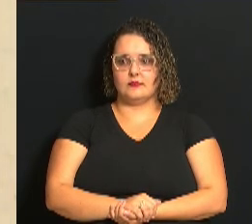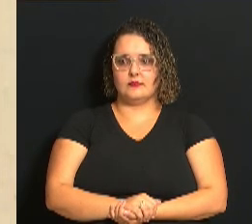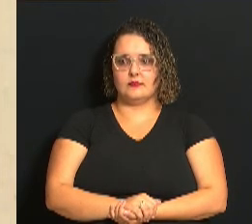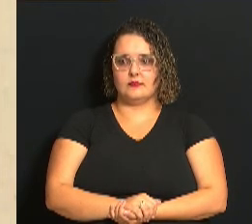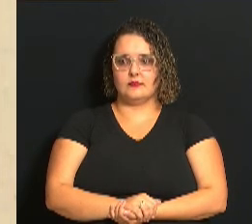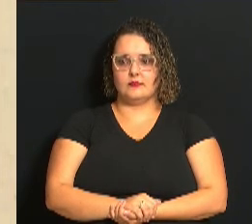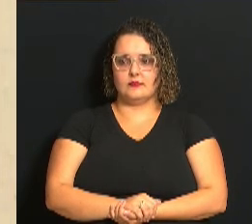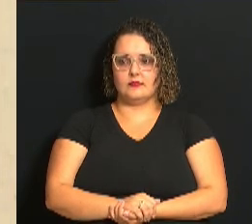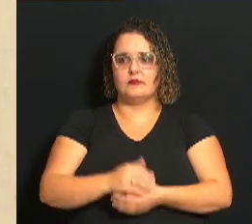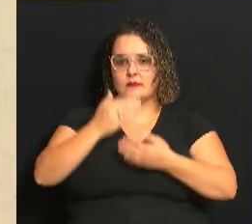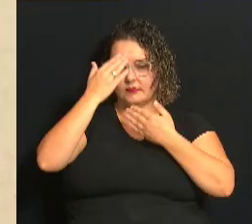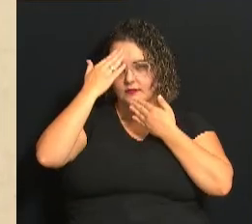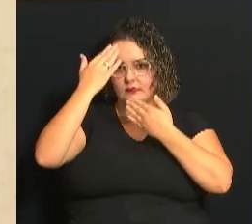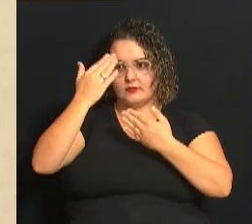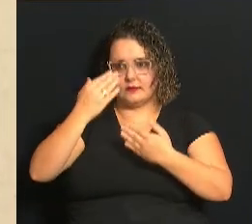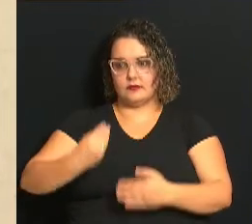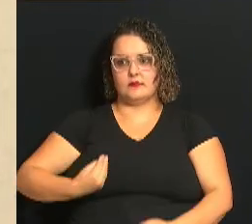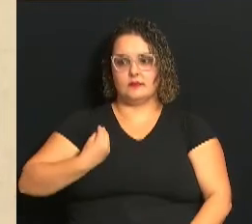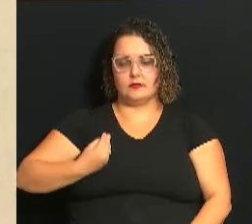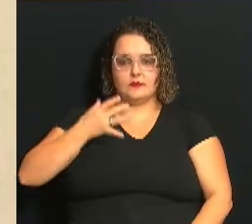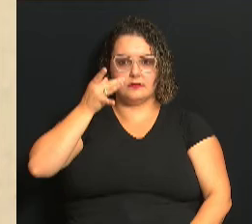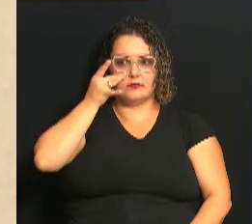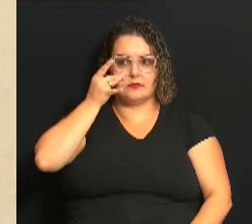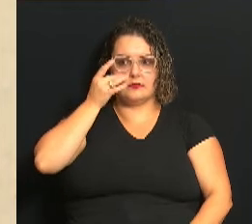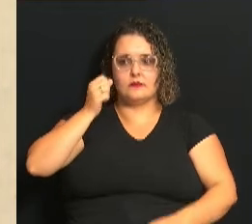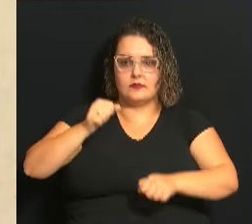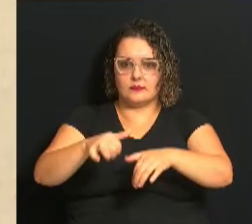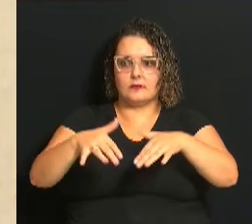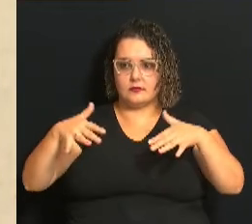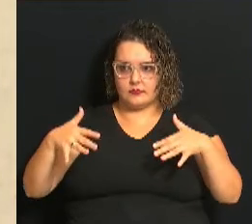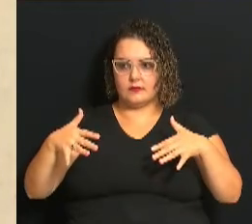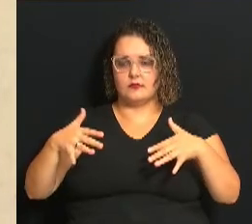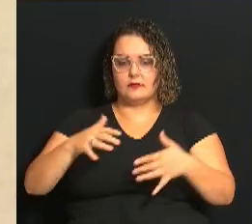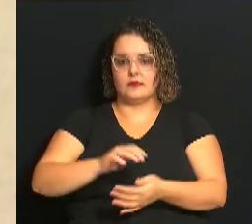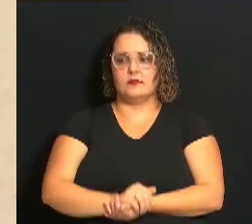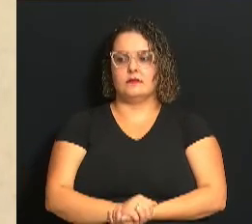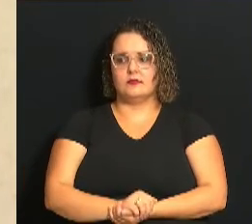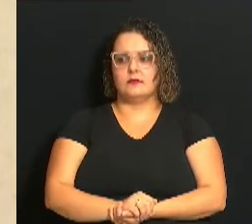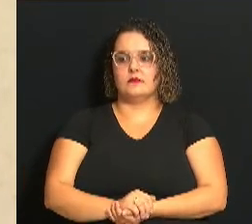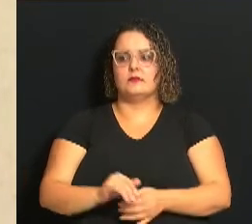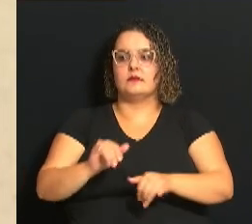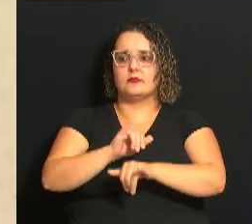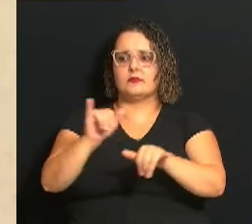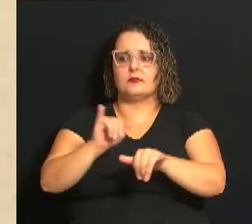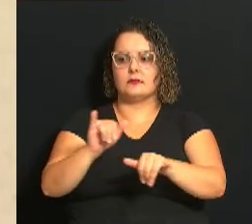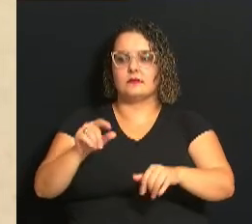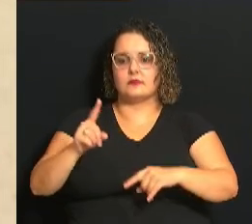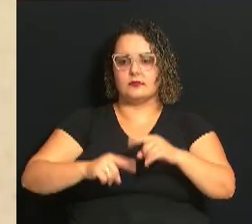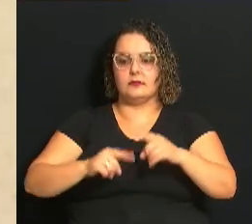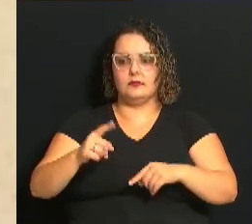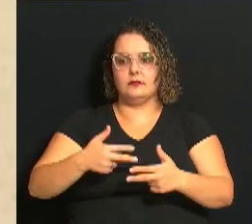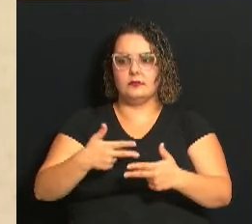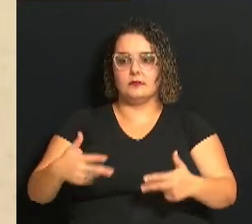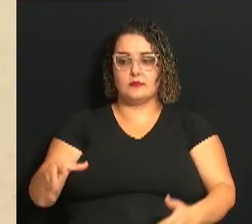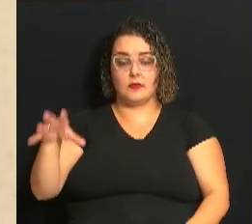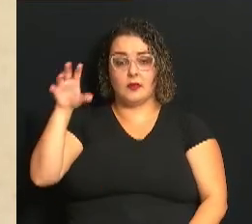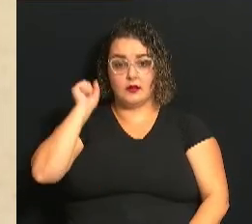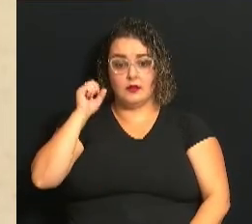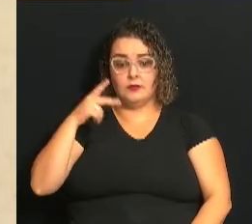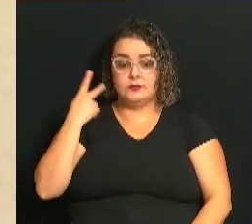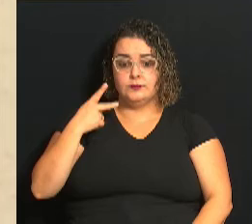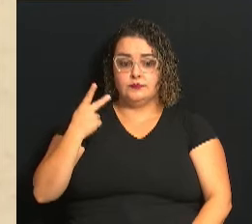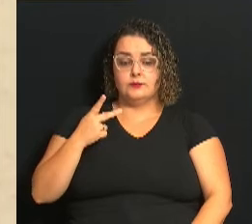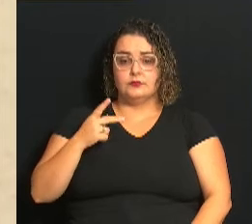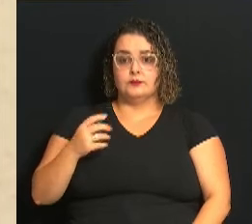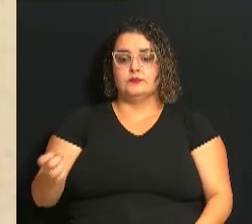de agradecer mais uma vez a presença e essa audiência pública que é dar publicidade à matéria e também ouvir os vereadores e a população.